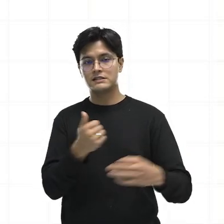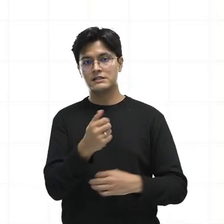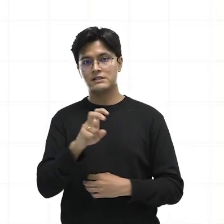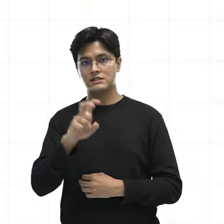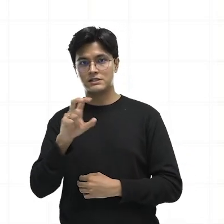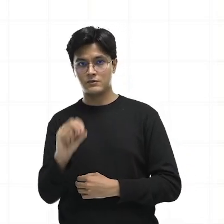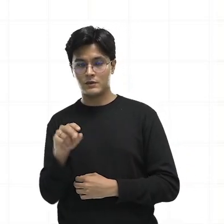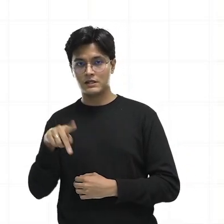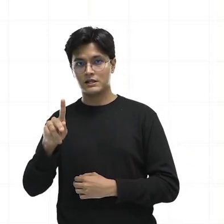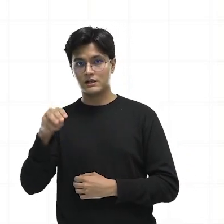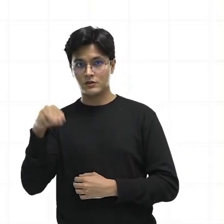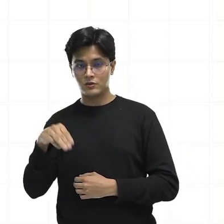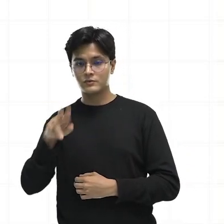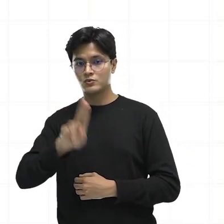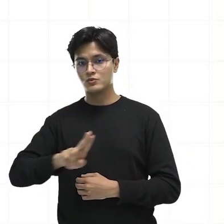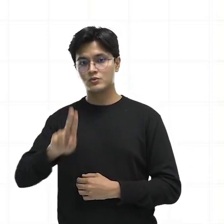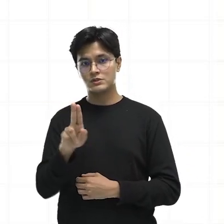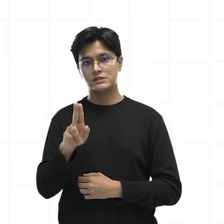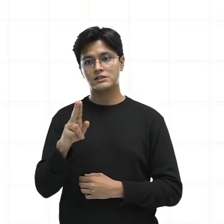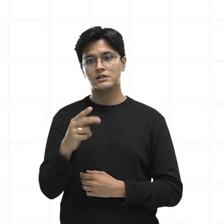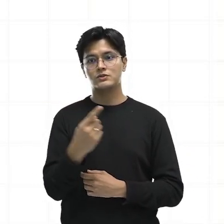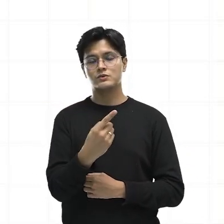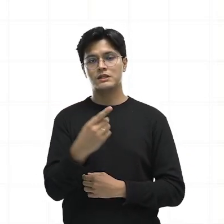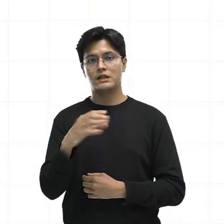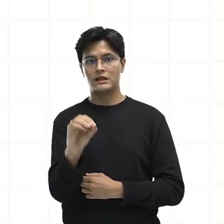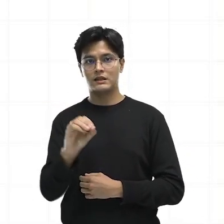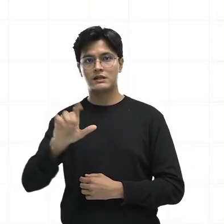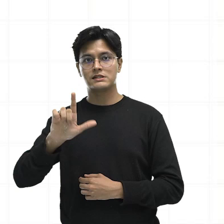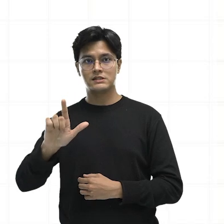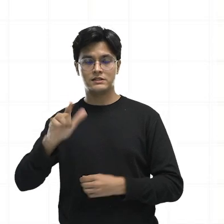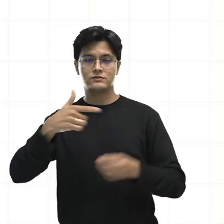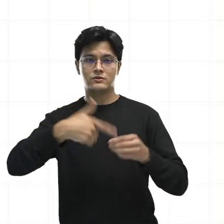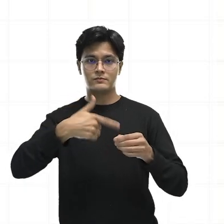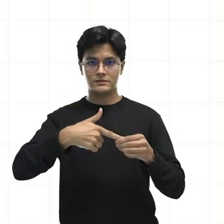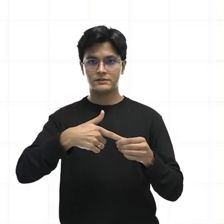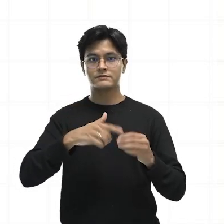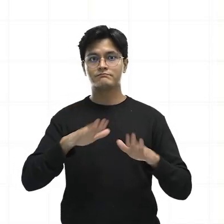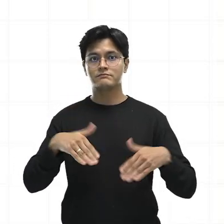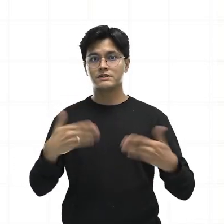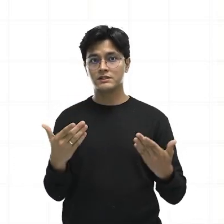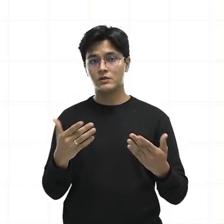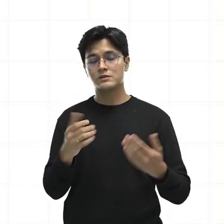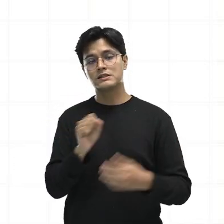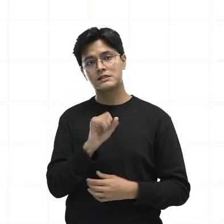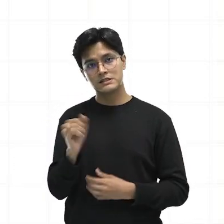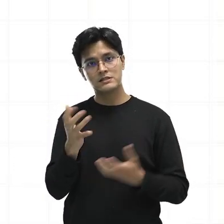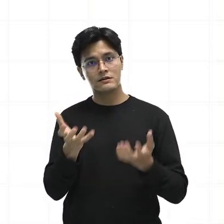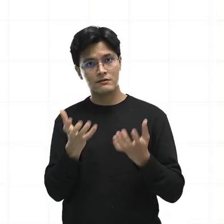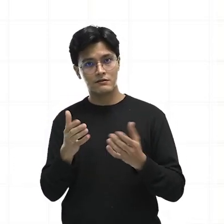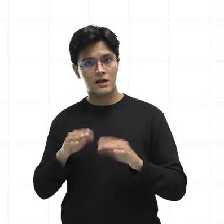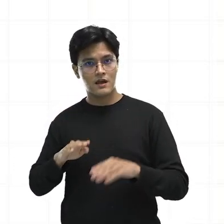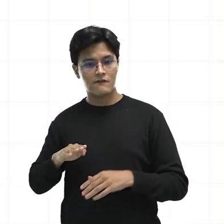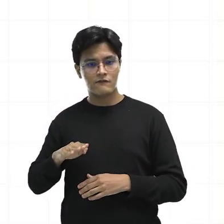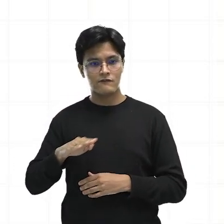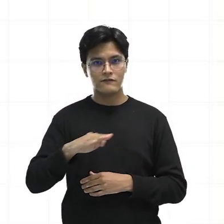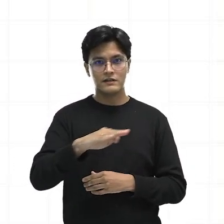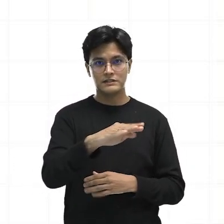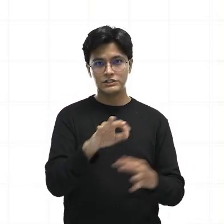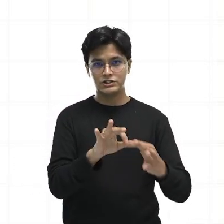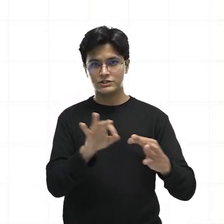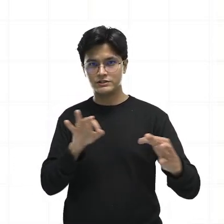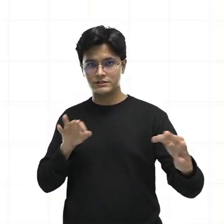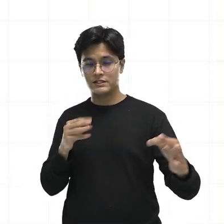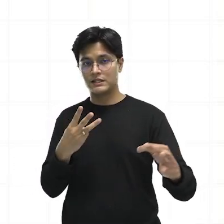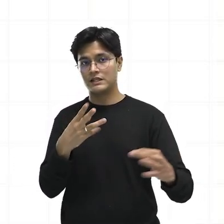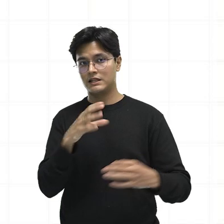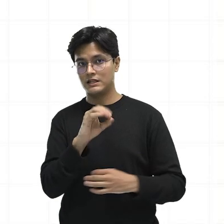Quantos litros de combustível são necessários para viajar 300 km?